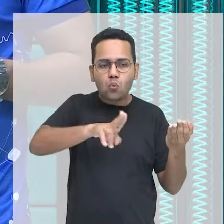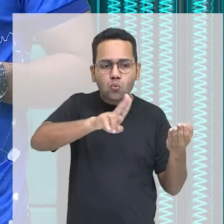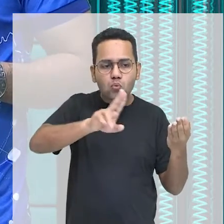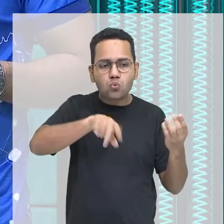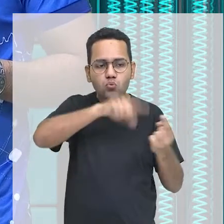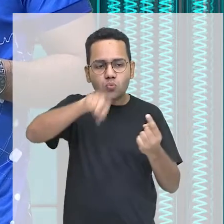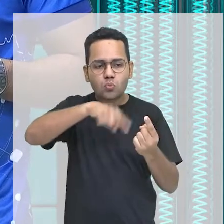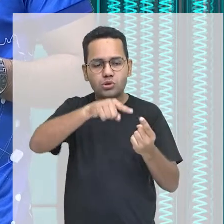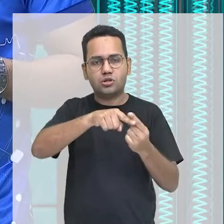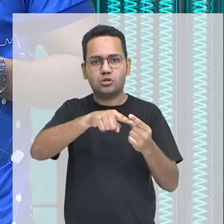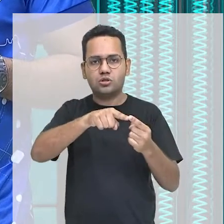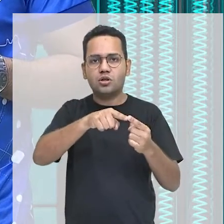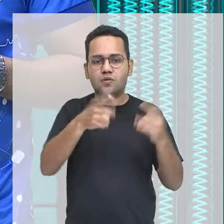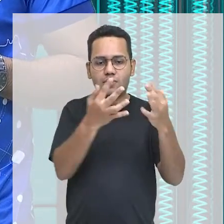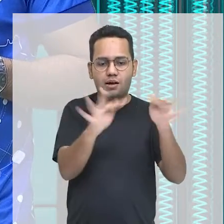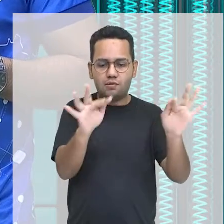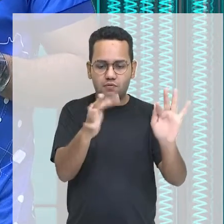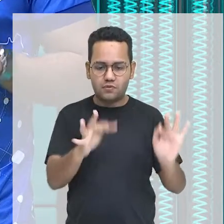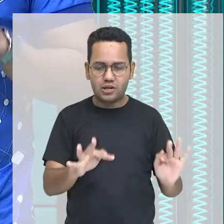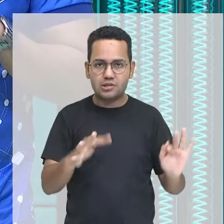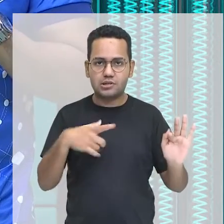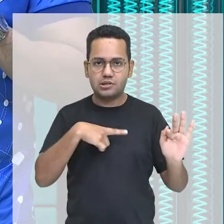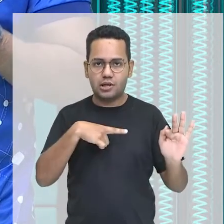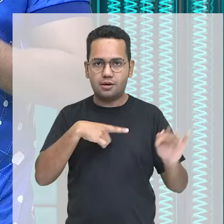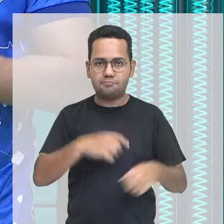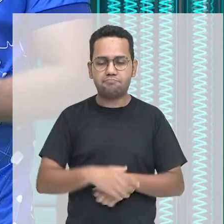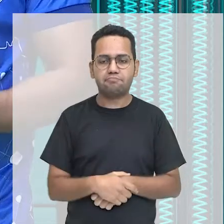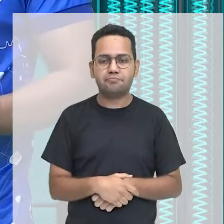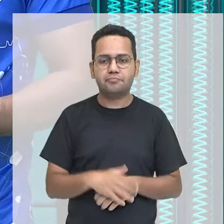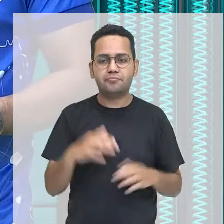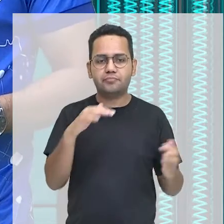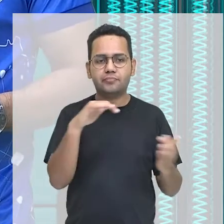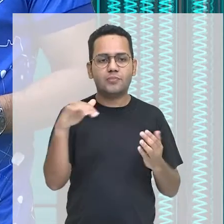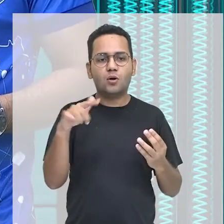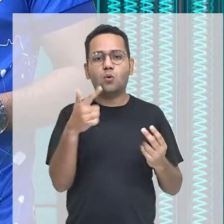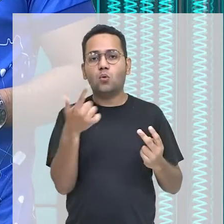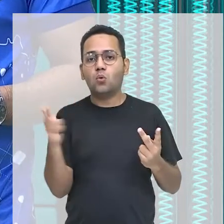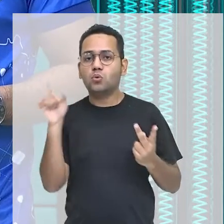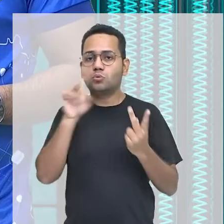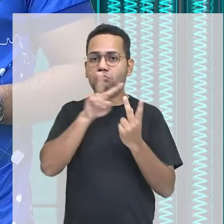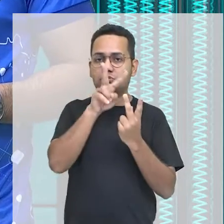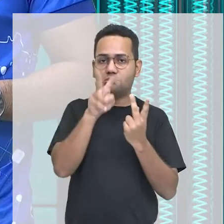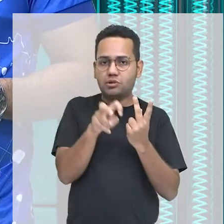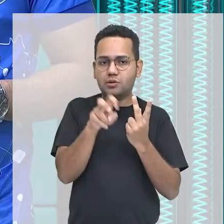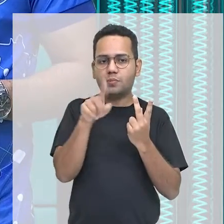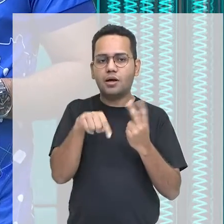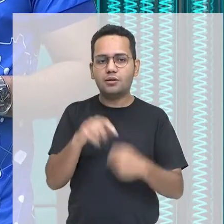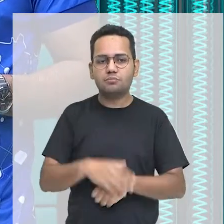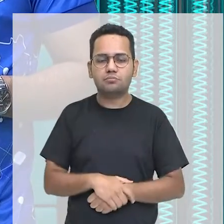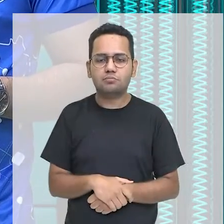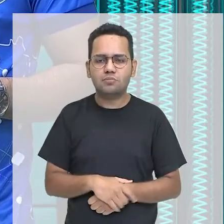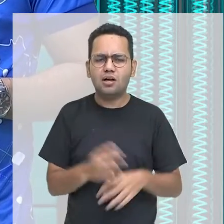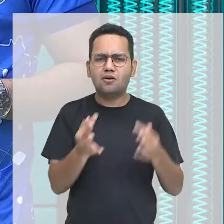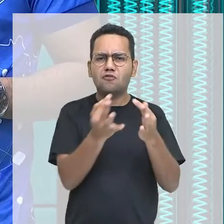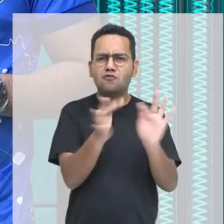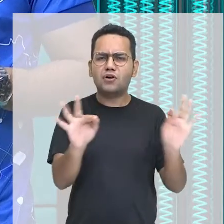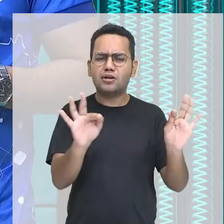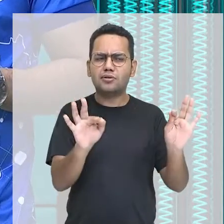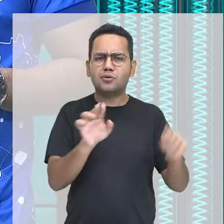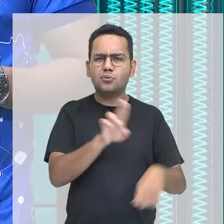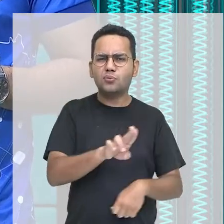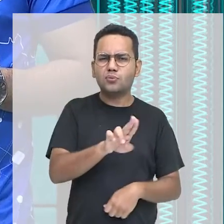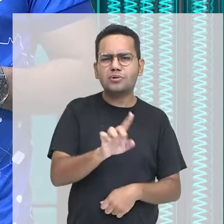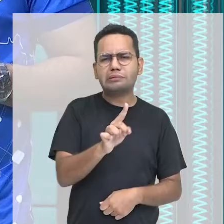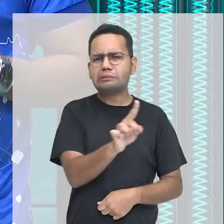quando inseridos ali dentro de um determinado contexto. Só que nós vamos focar agora na forma negativa. Como é que eu utilizo esses verbos,